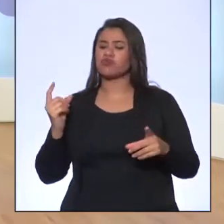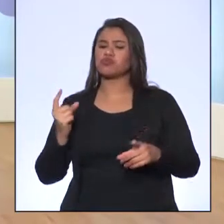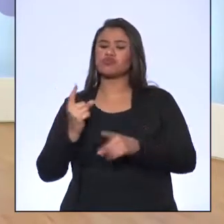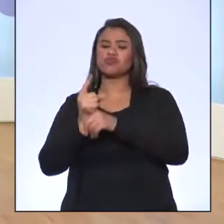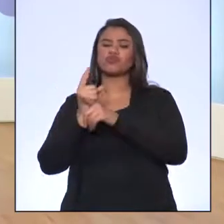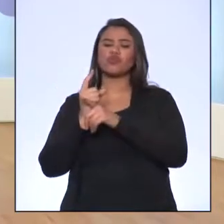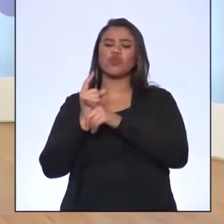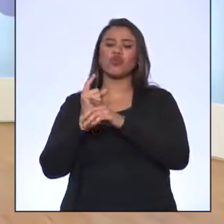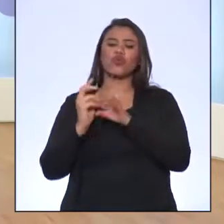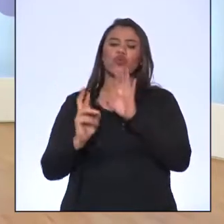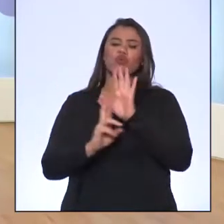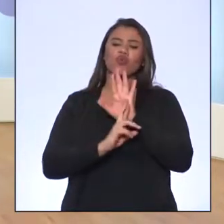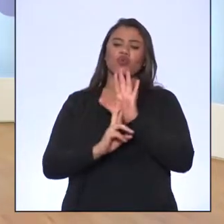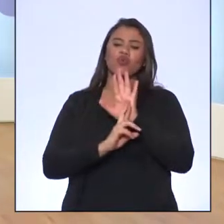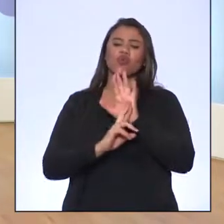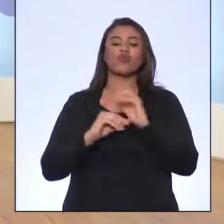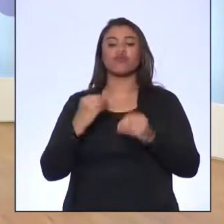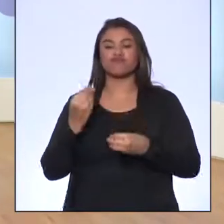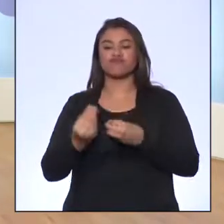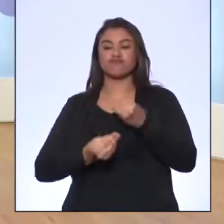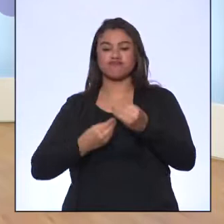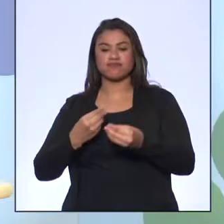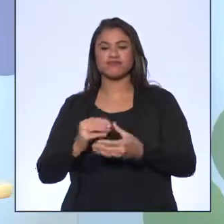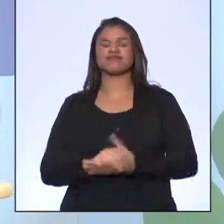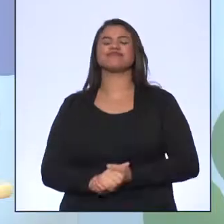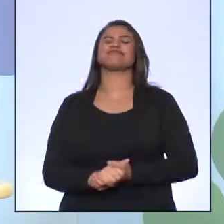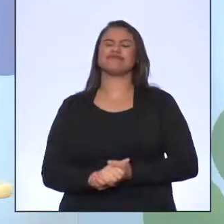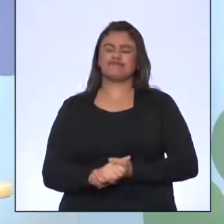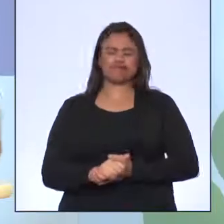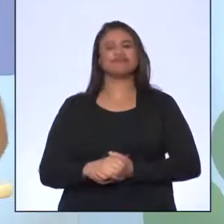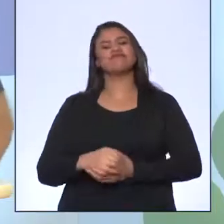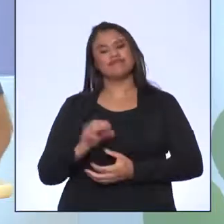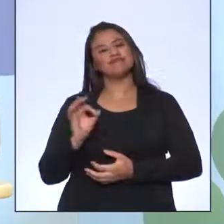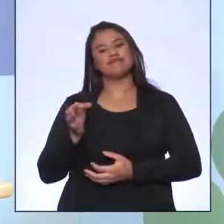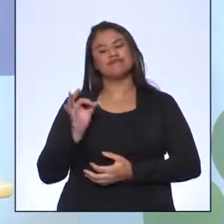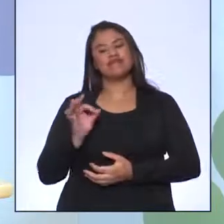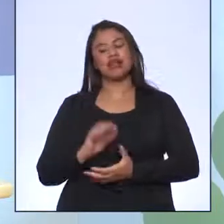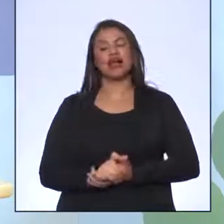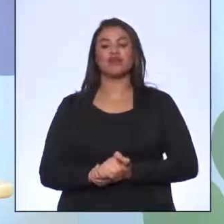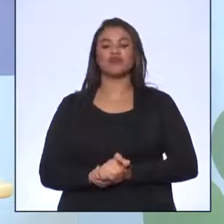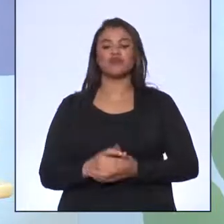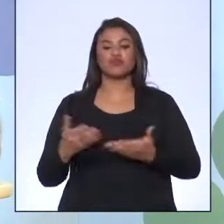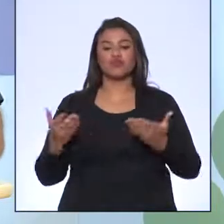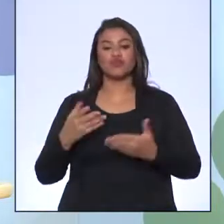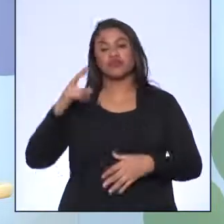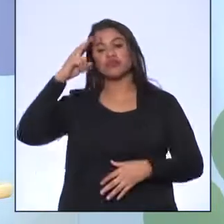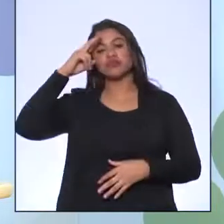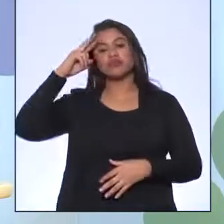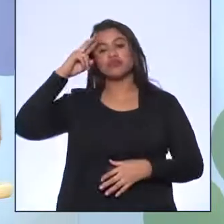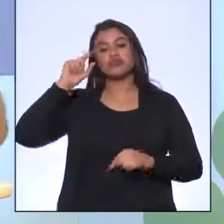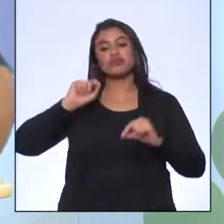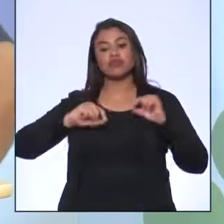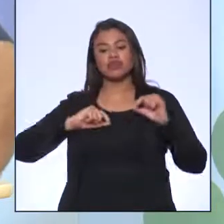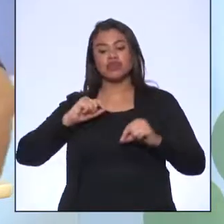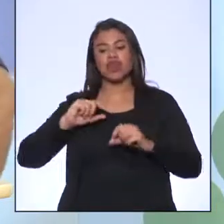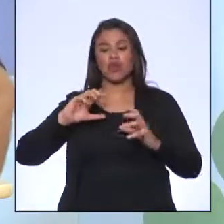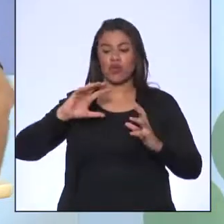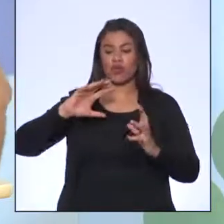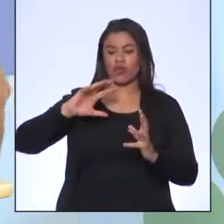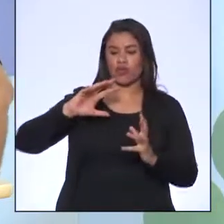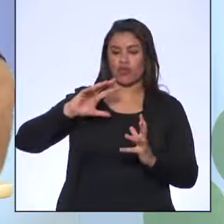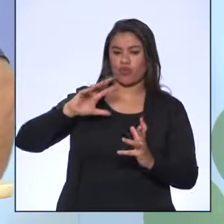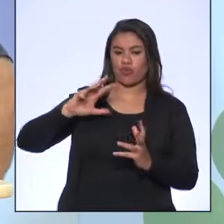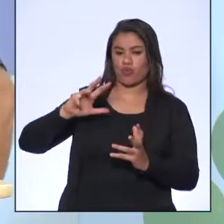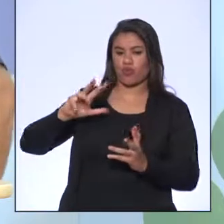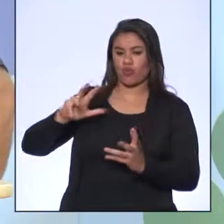por meio de representações, né? Perfeito. A gente tem que lembrar que o nosso planeta ele tem uma forma arredondada, né?